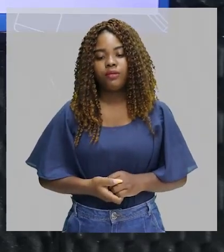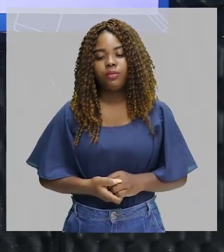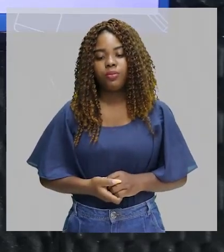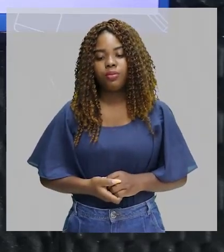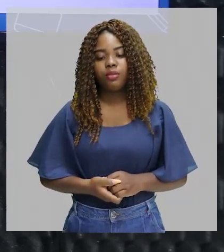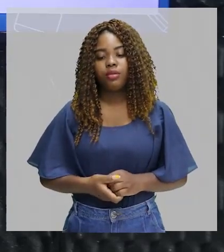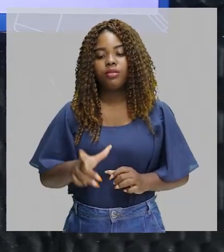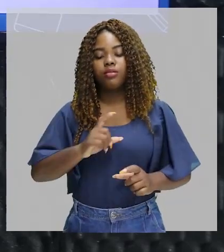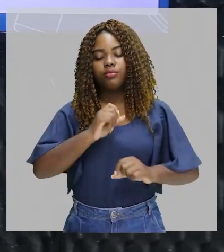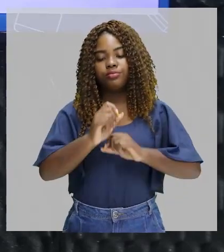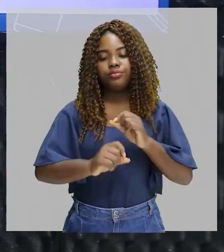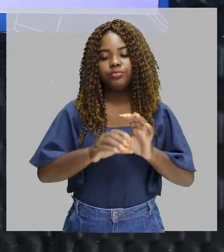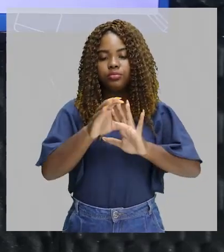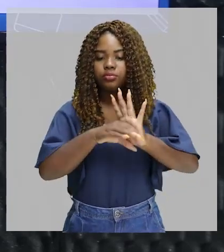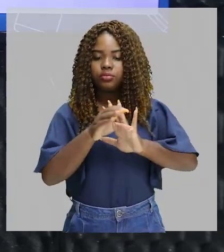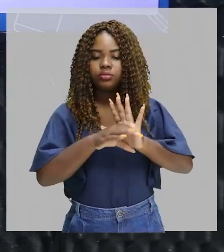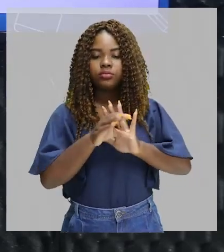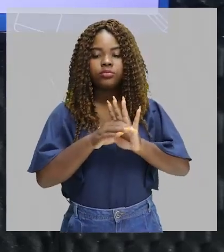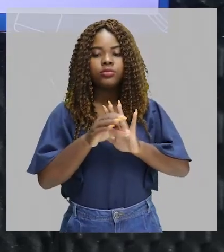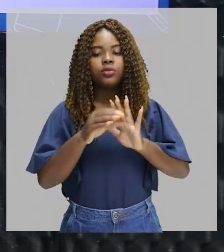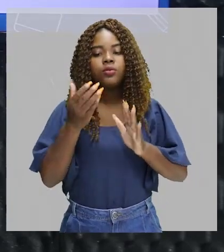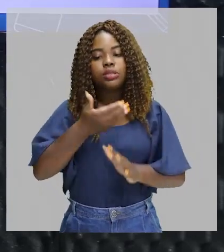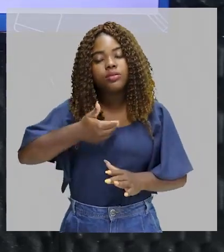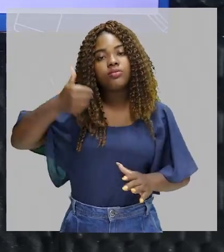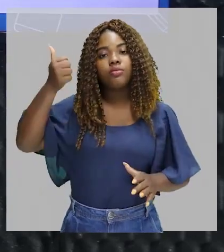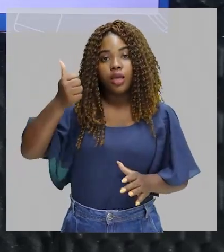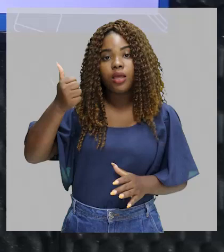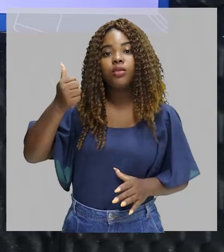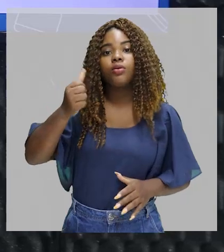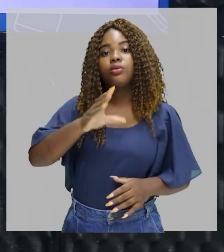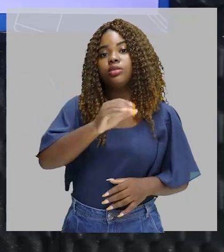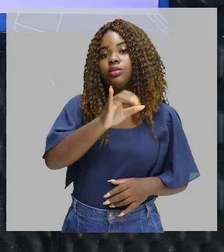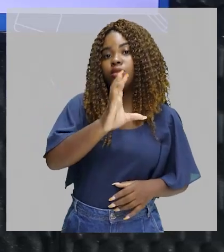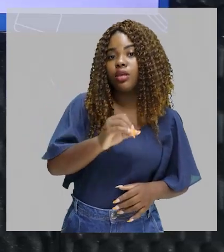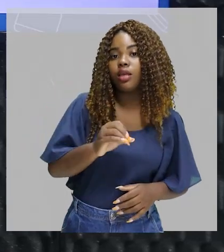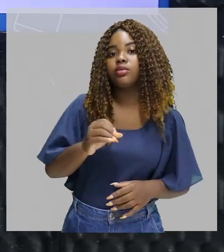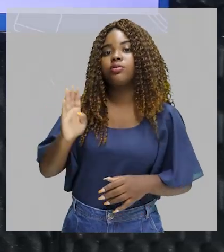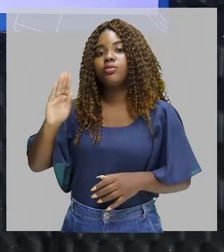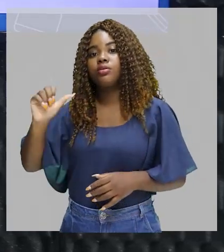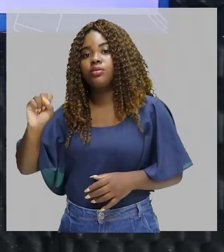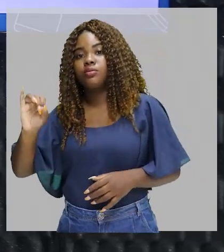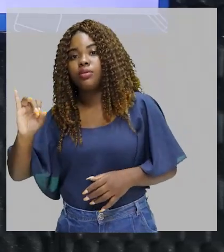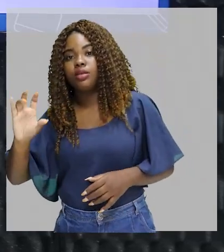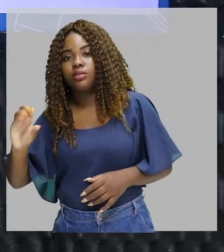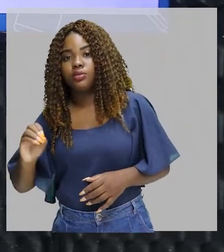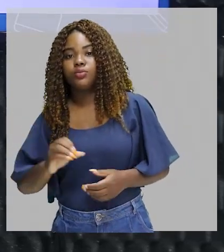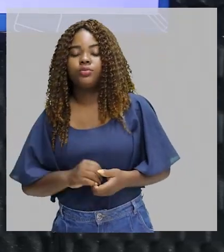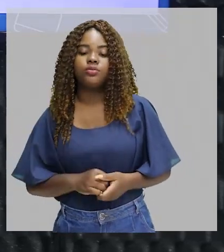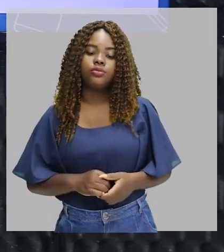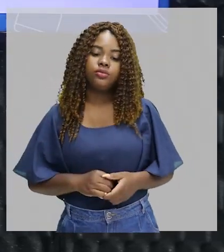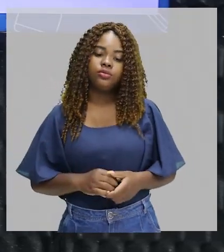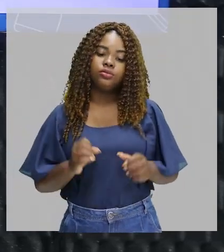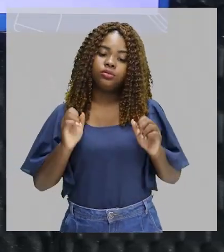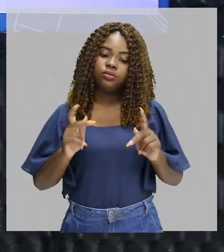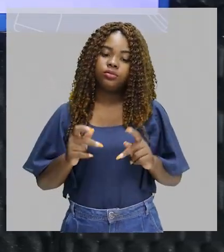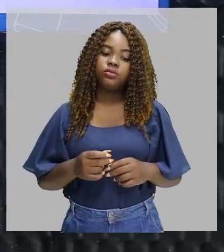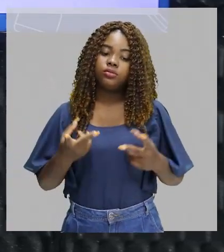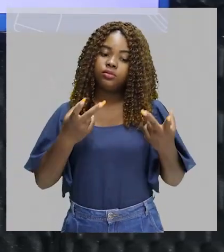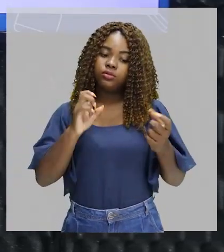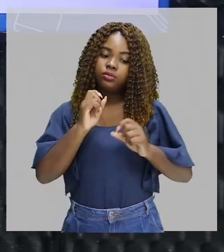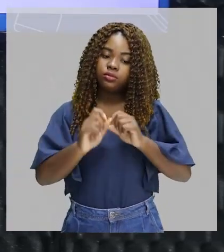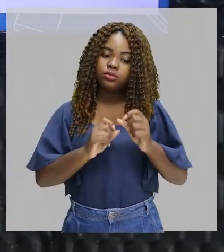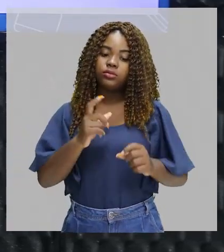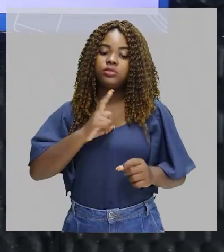está ampliando o conceito de ácido-base. Tudo bem, turminha? Então, observe que